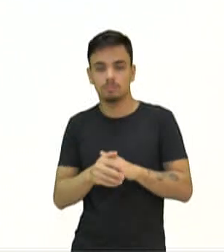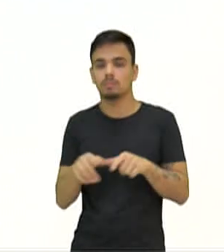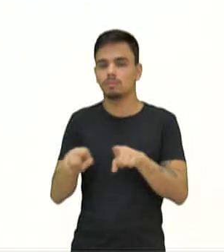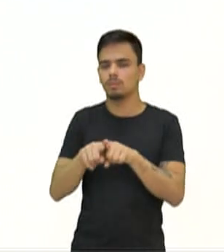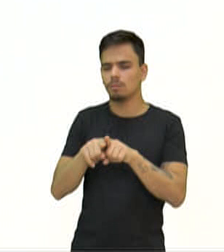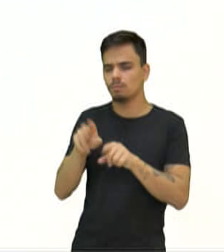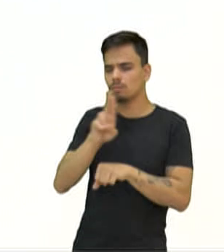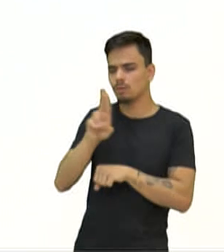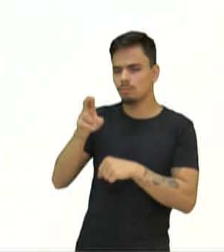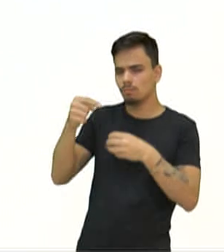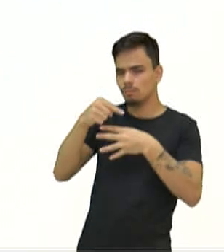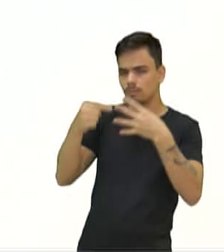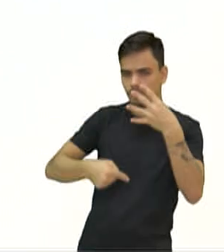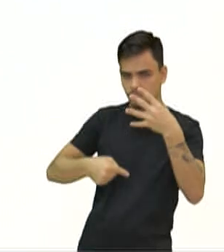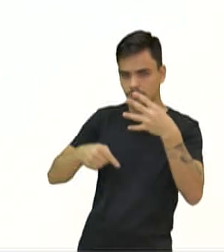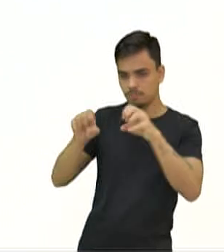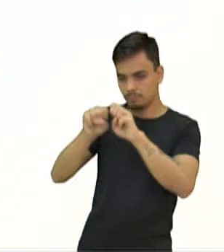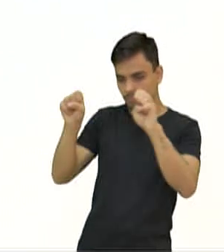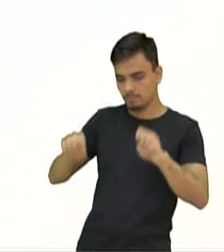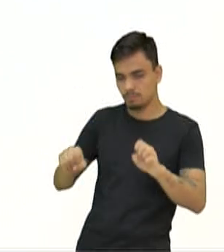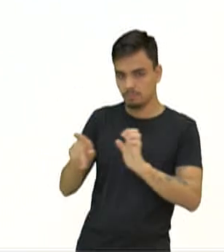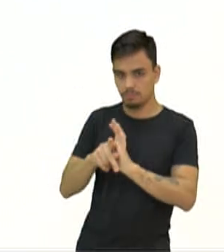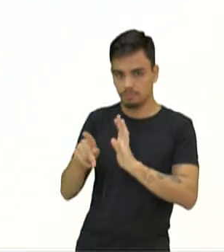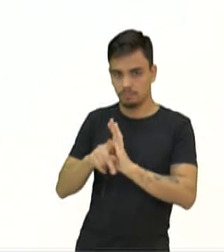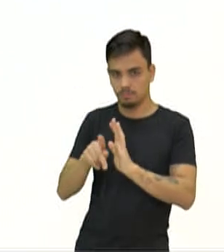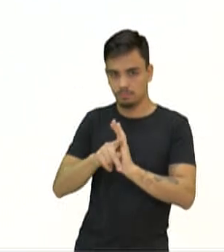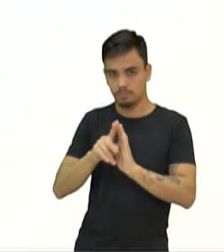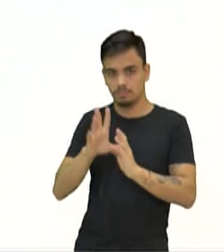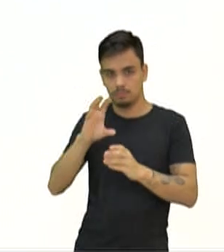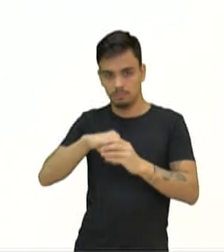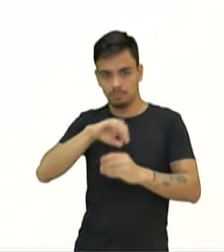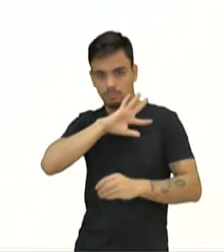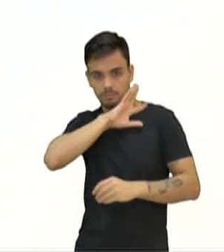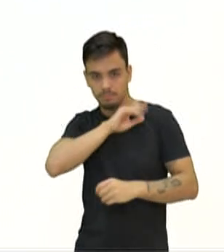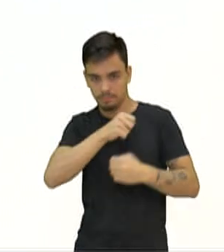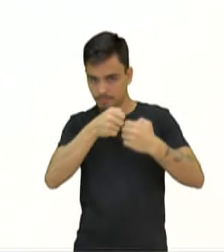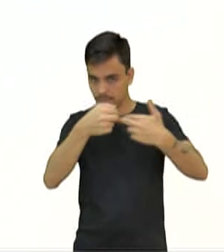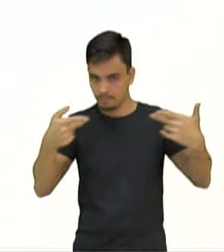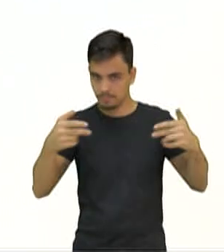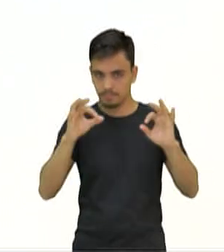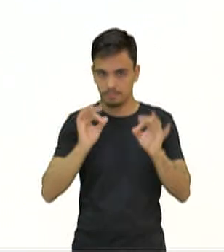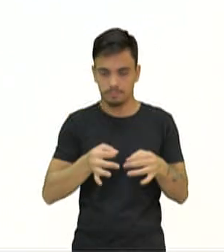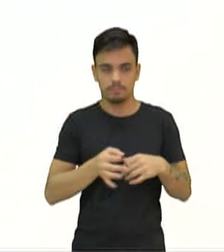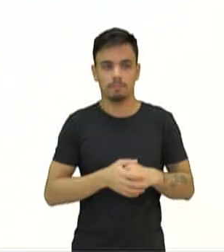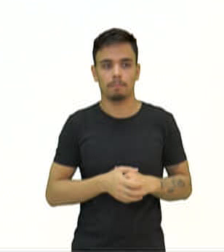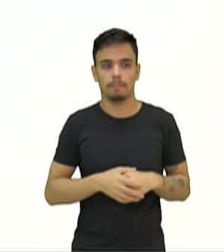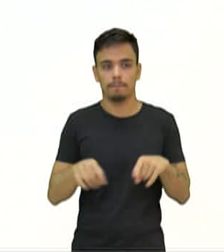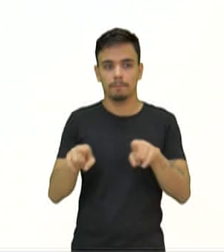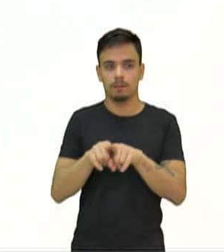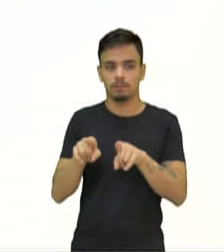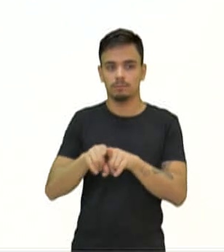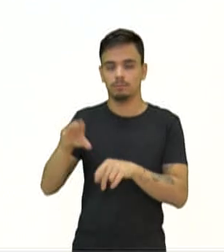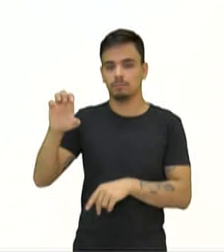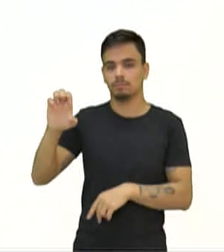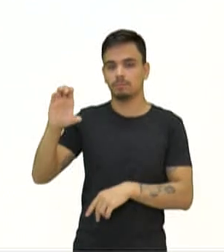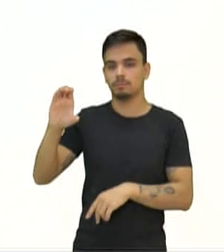origem a um número maior, né, de sistemas ali dentro do corpo desse animal. E a ectoderme, que é aquela camada mais externa,